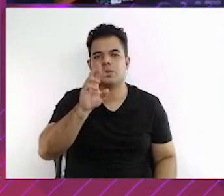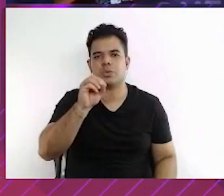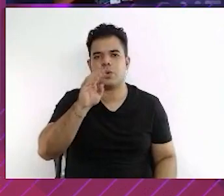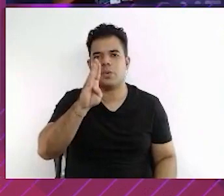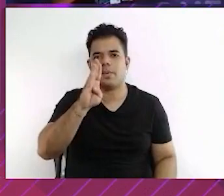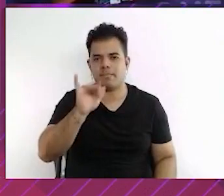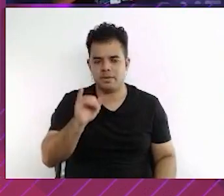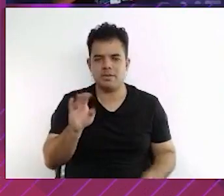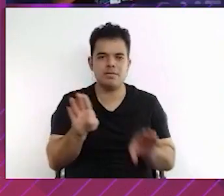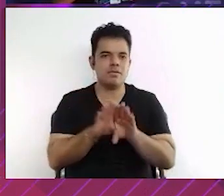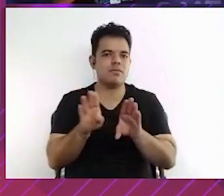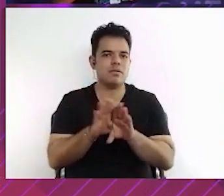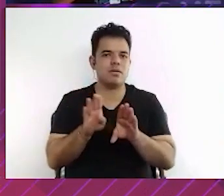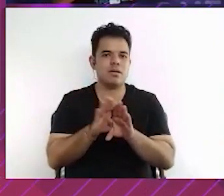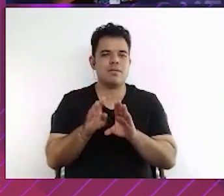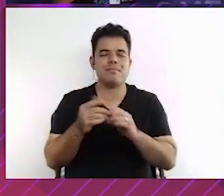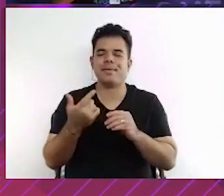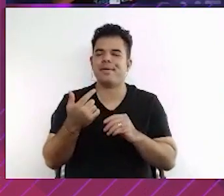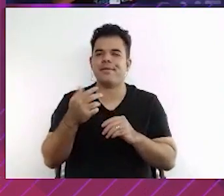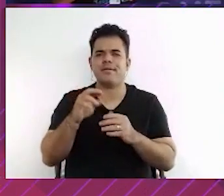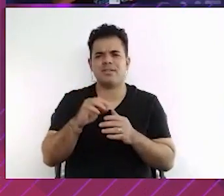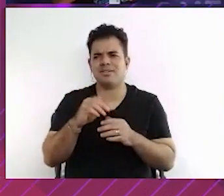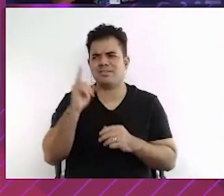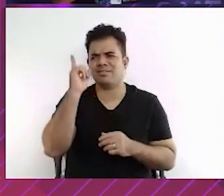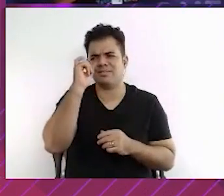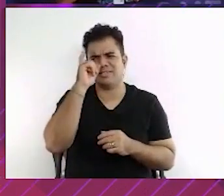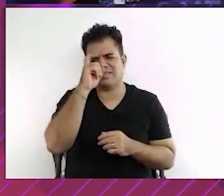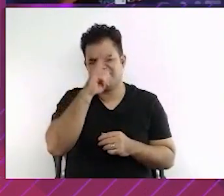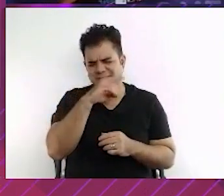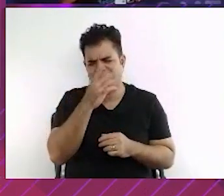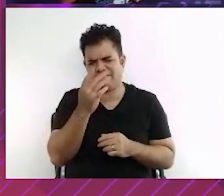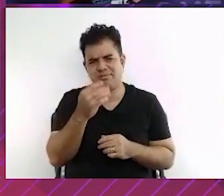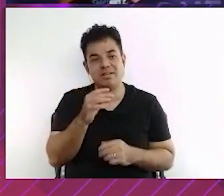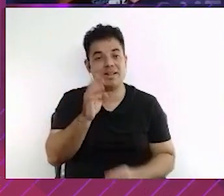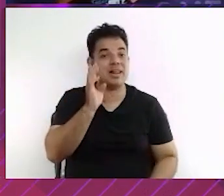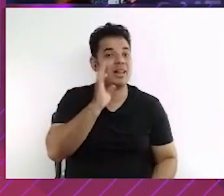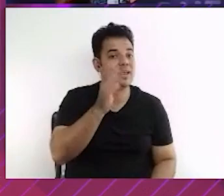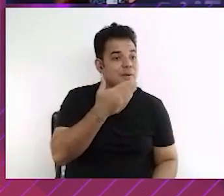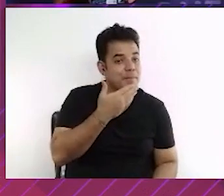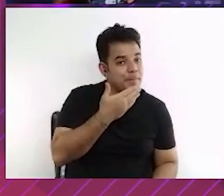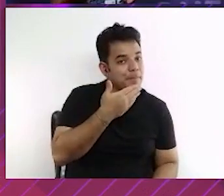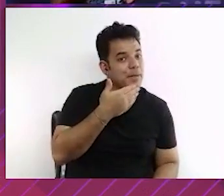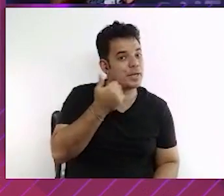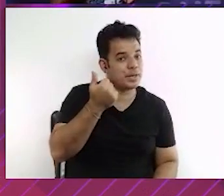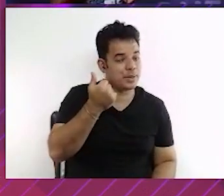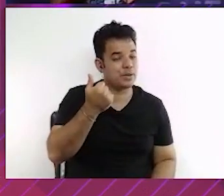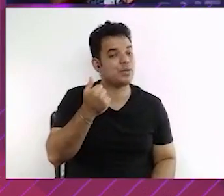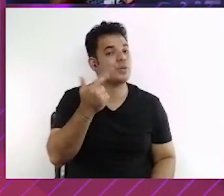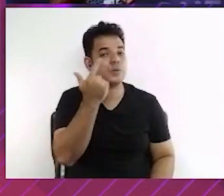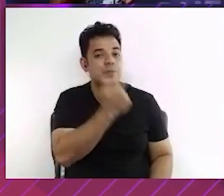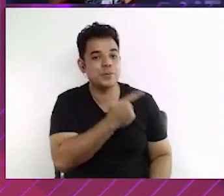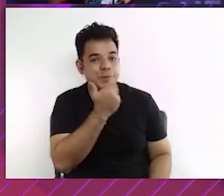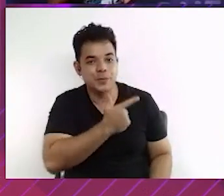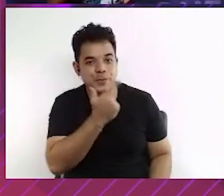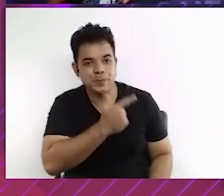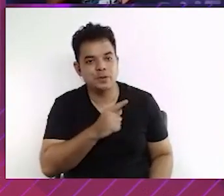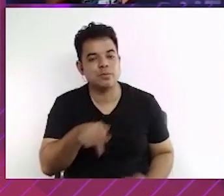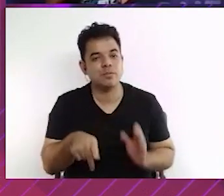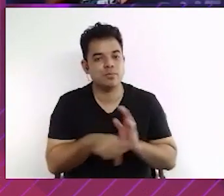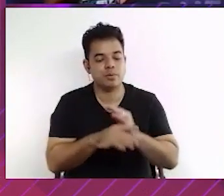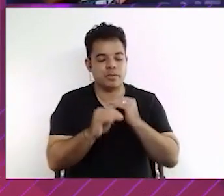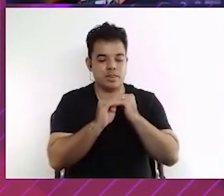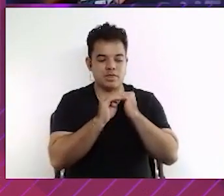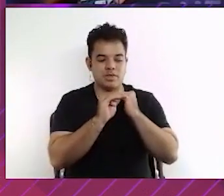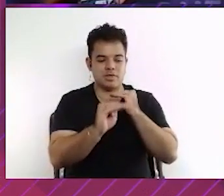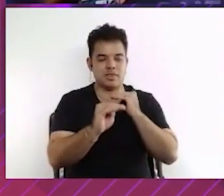uma programação não linear. É mais difícil de dar certo. É legal se você conseguir usar uma programação linear